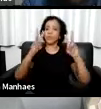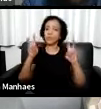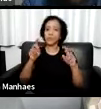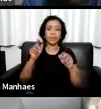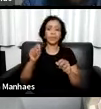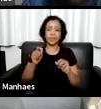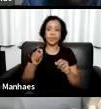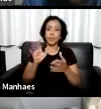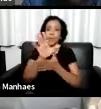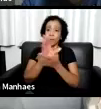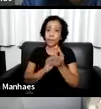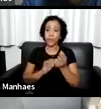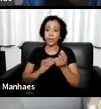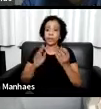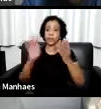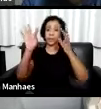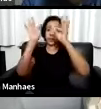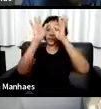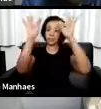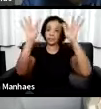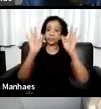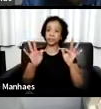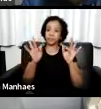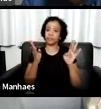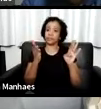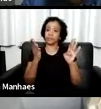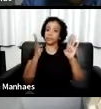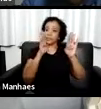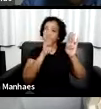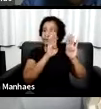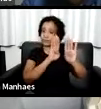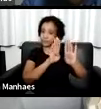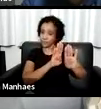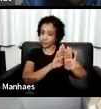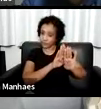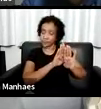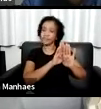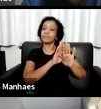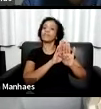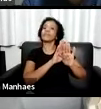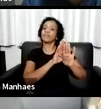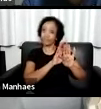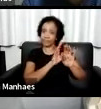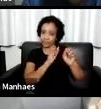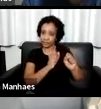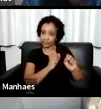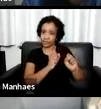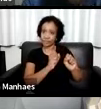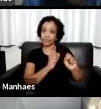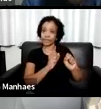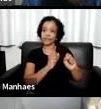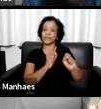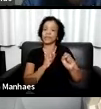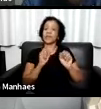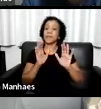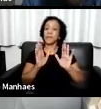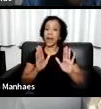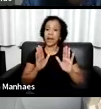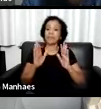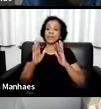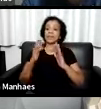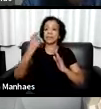últimos minutos. As portas do templo podem estar fechadas, a igreja